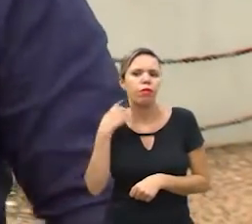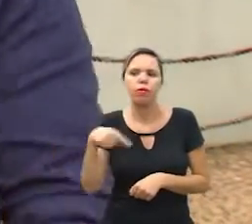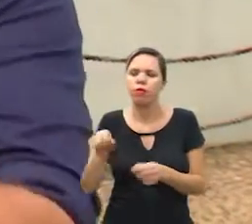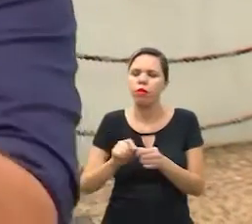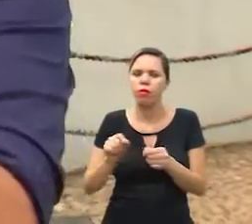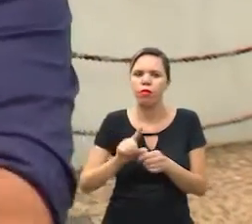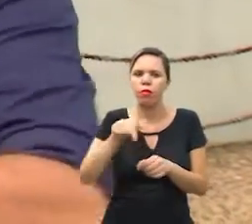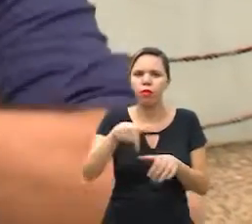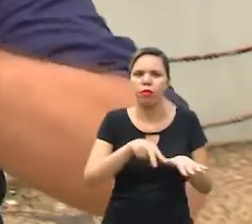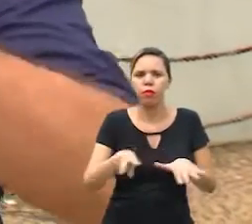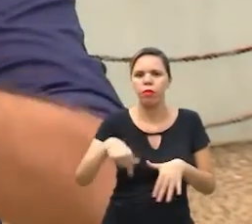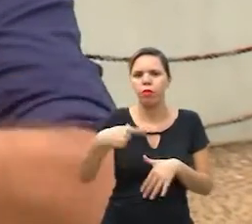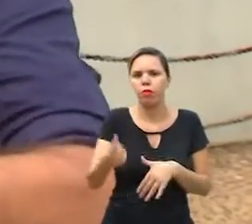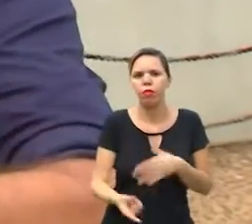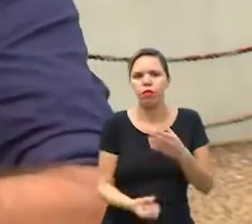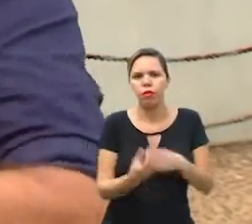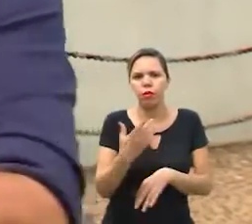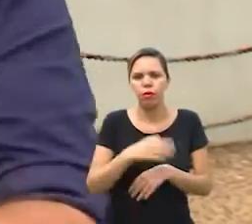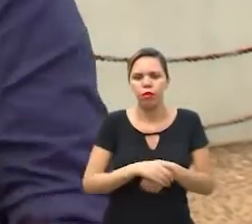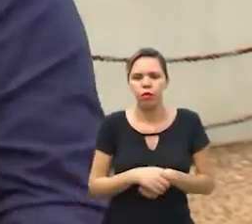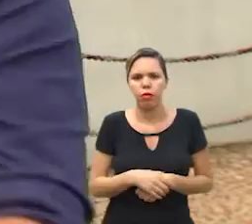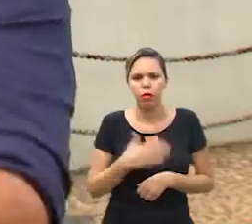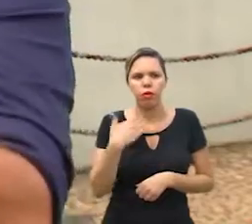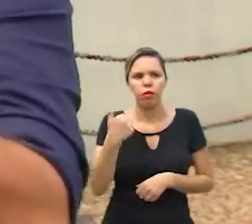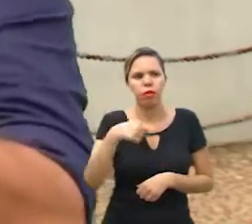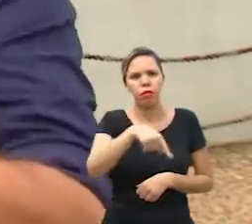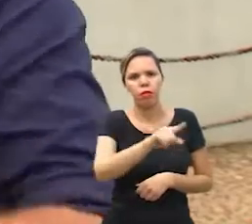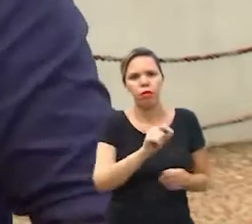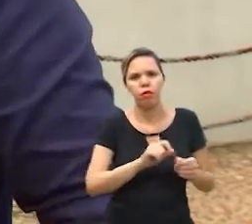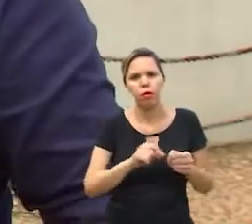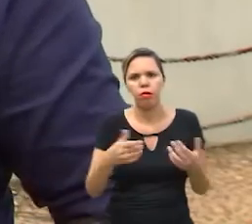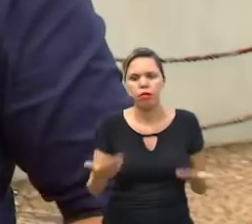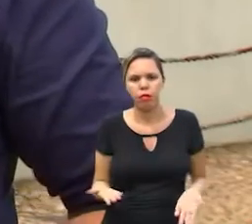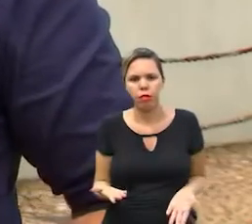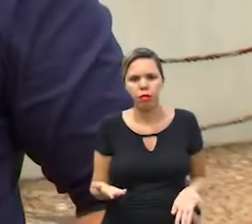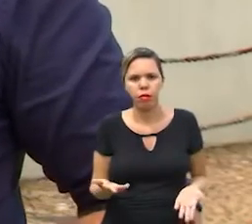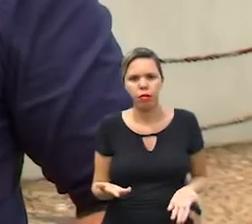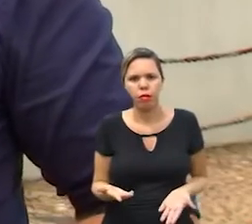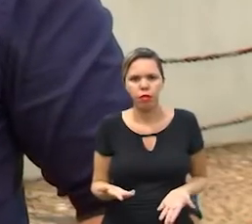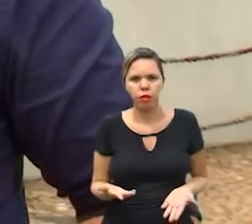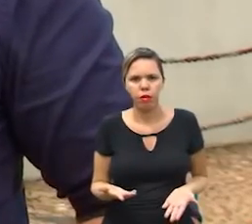particular. Ela vai e faz. 1 semana depois, o que acontece? Ela é chamada